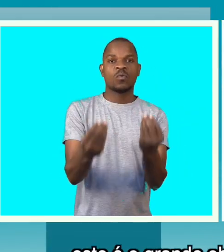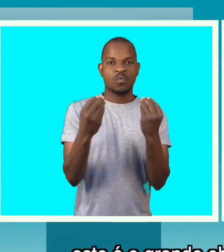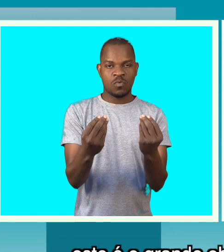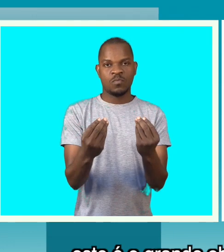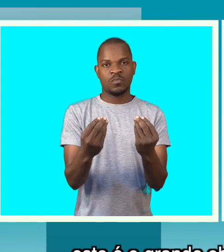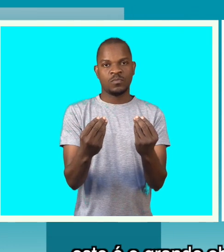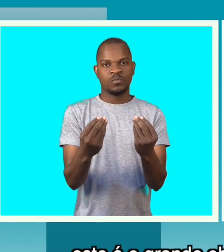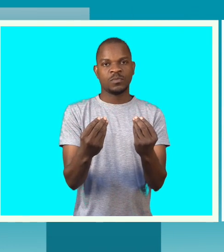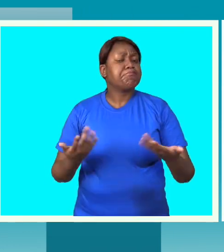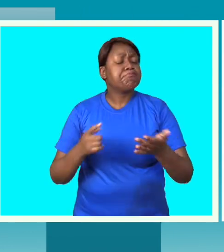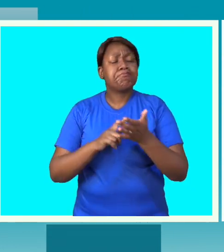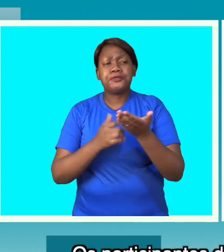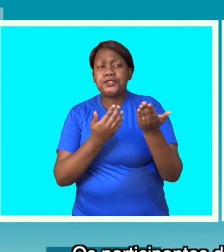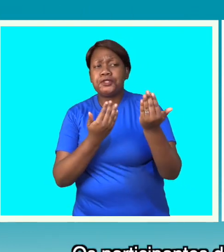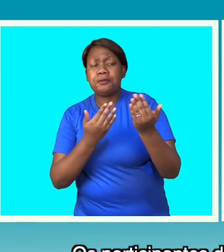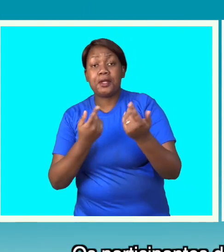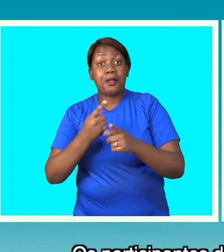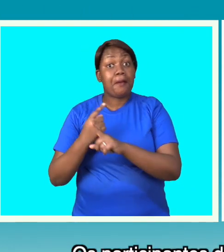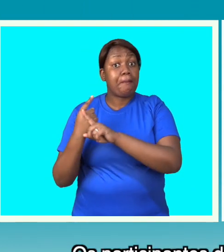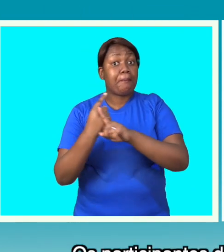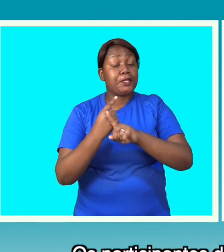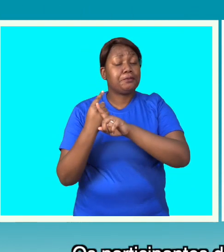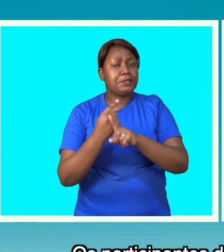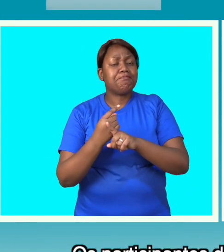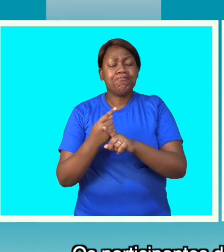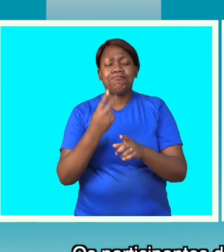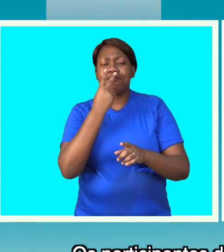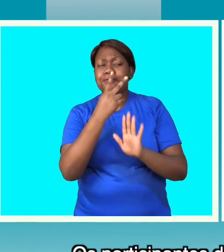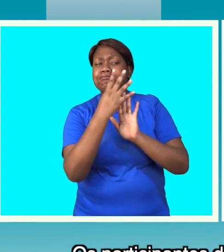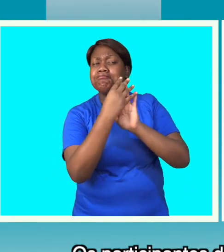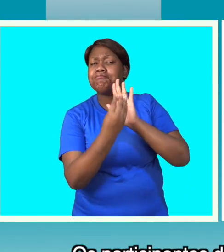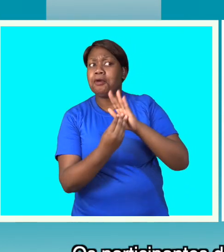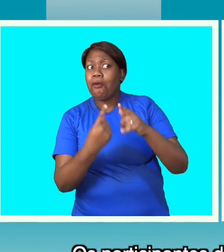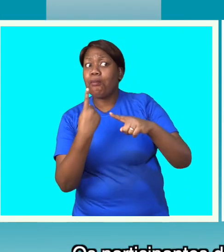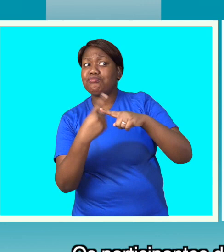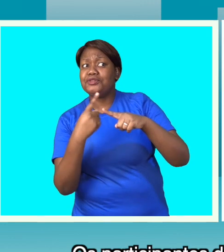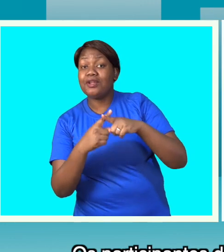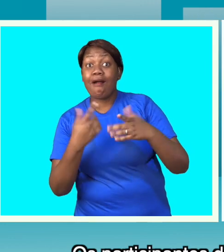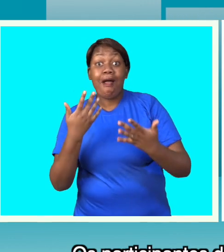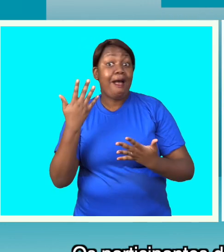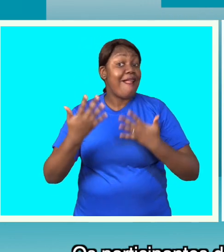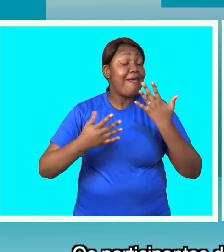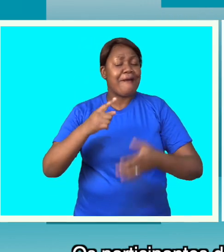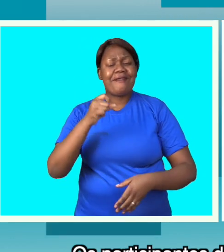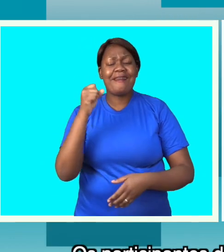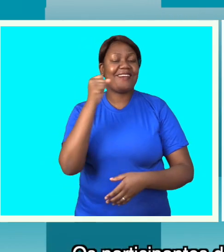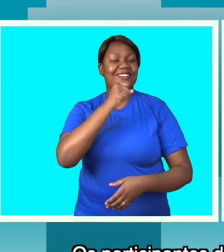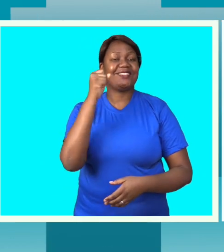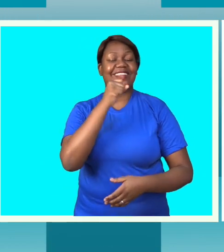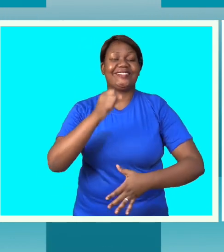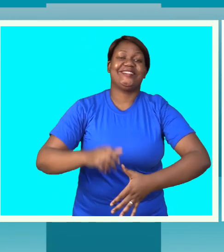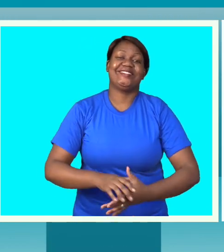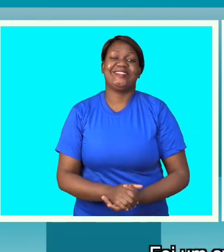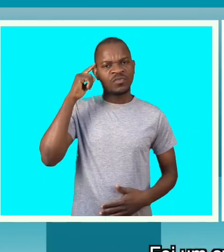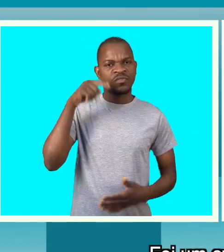o grande objetivo desse espetáculo... Os participantes dão nota positiva ao evento e esperam que haja mais concertos